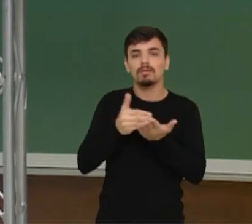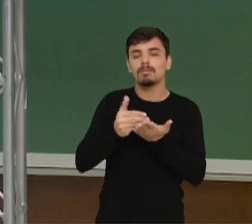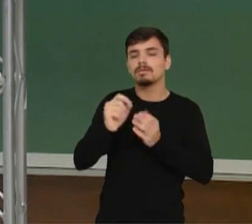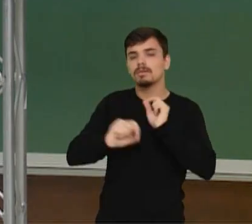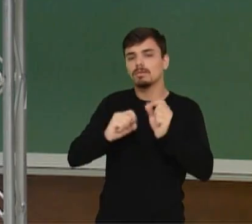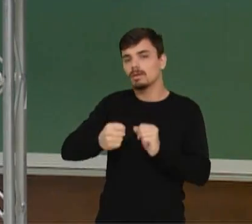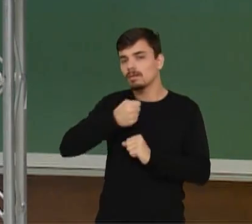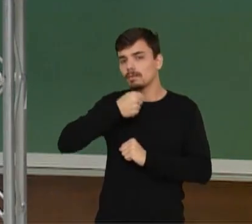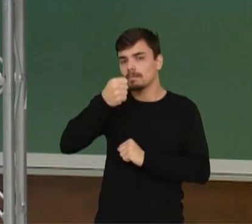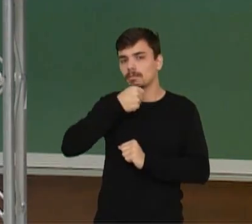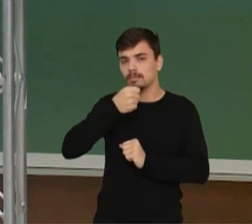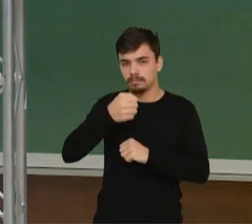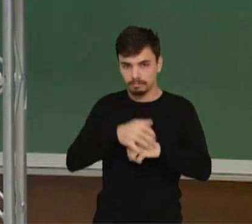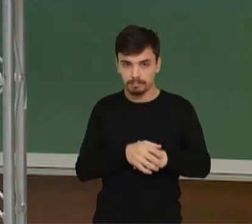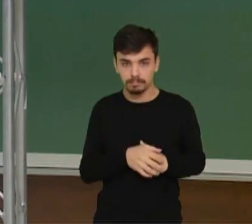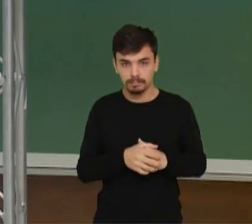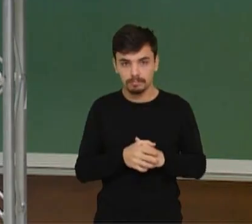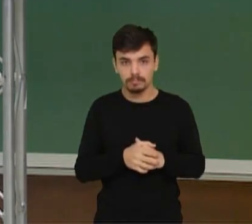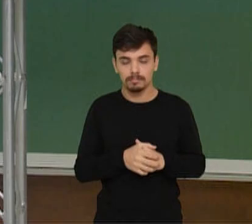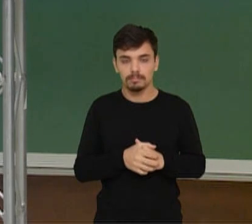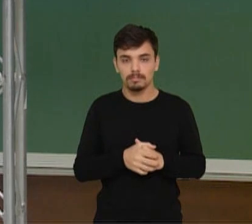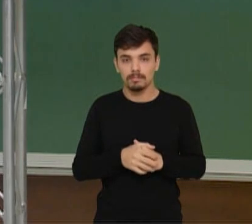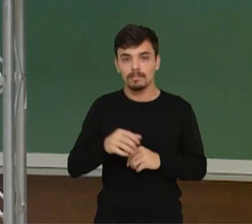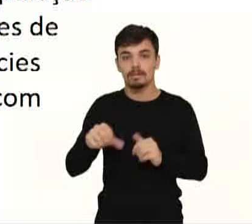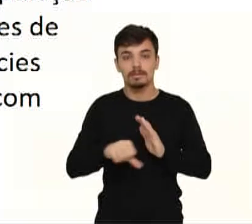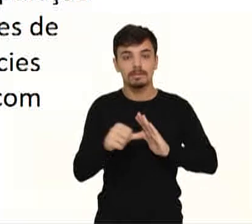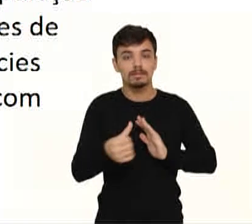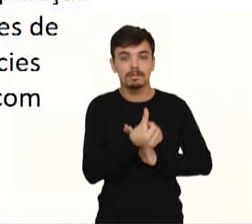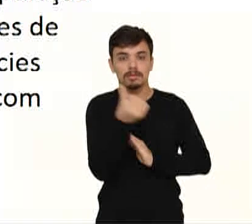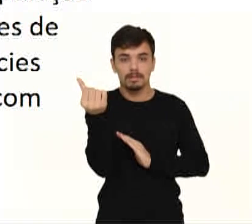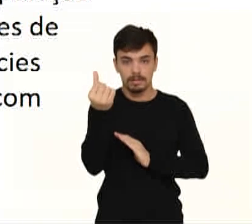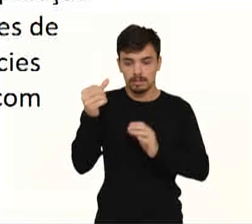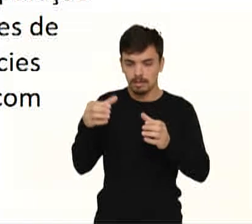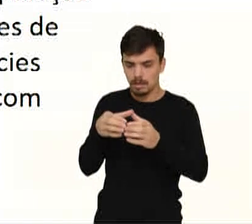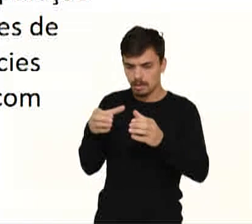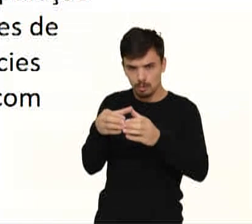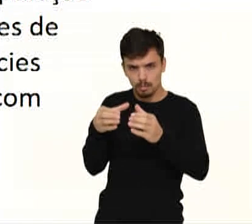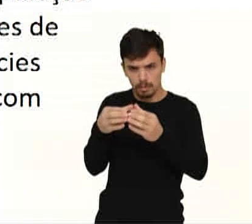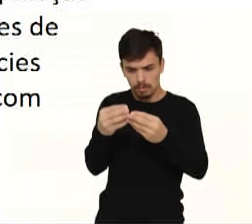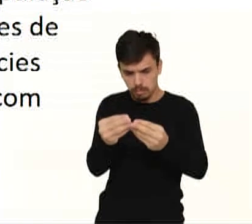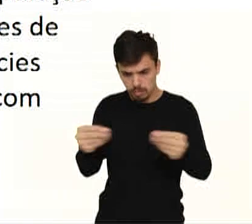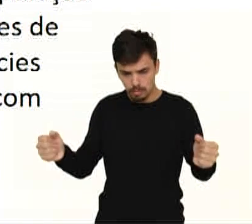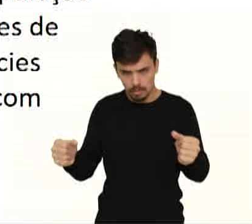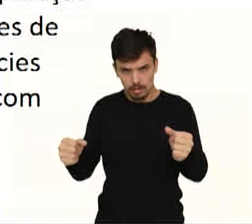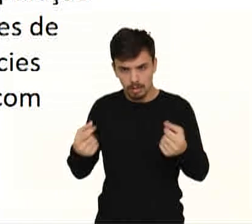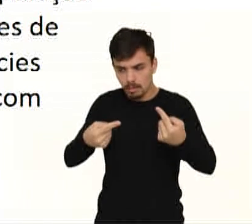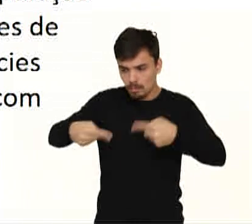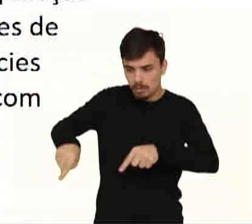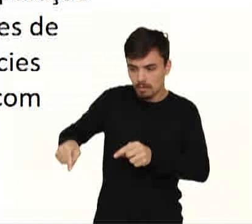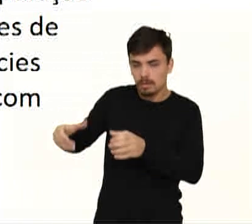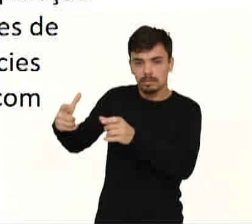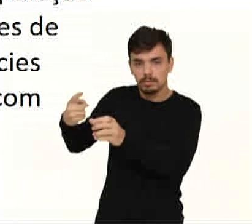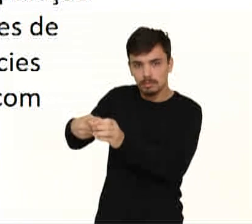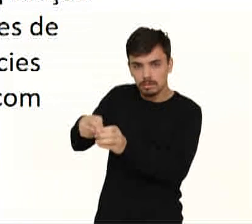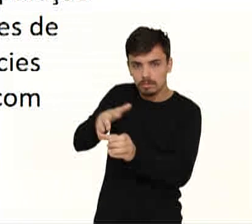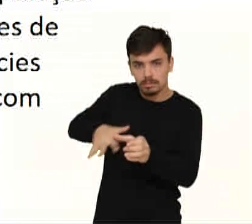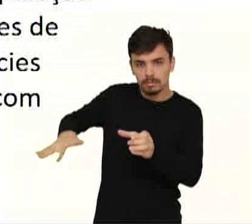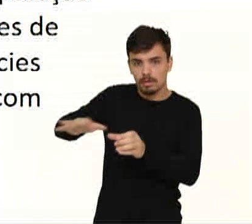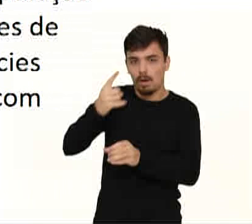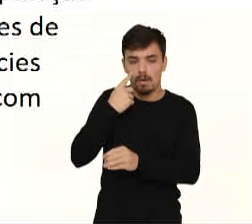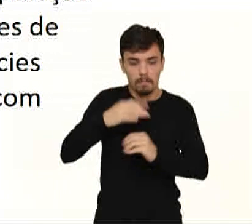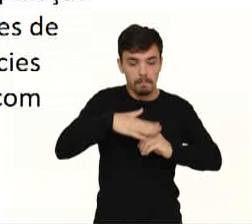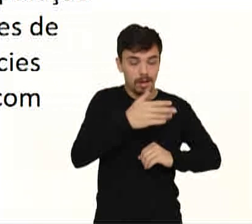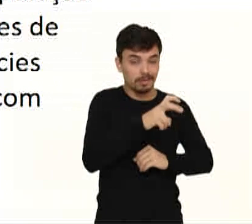nossa reportagem de hoje aqui. Sexta extinção em massa está em andamento e ameaça a civilização, diz estudo. Mais de